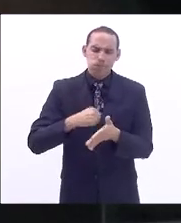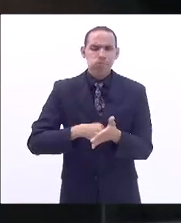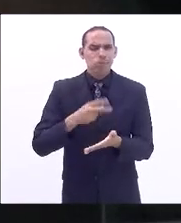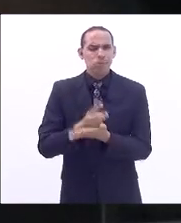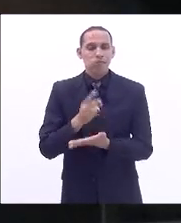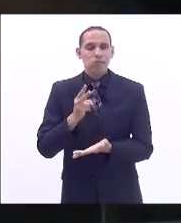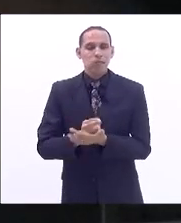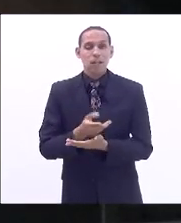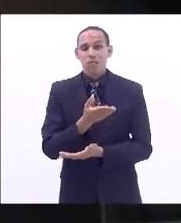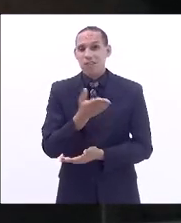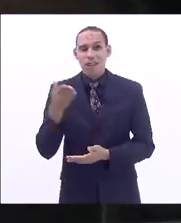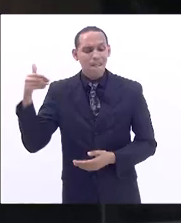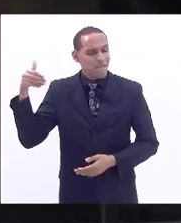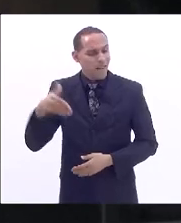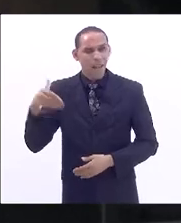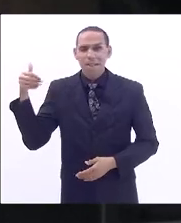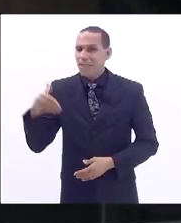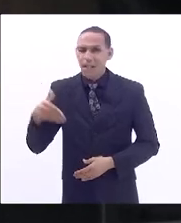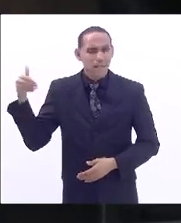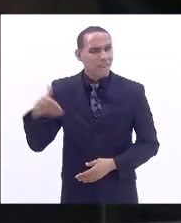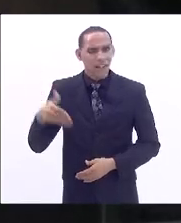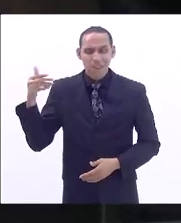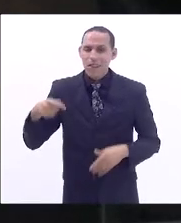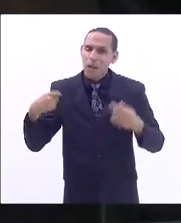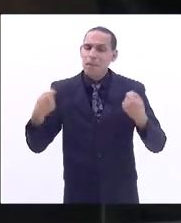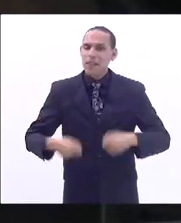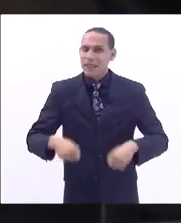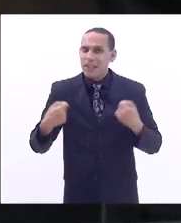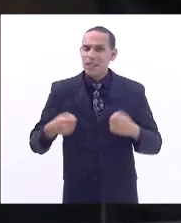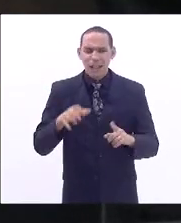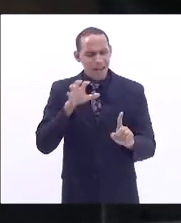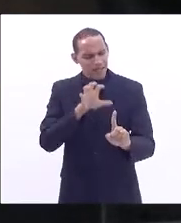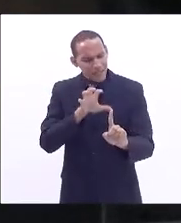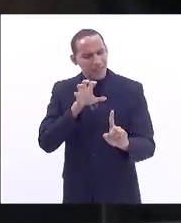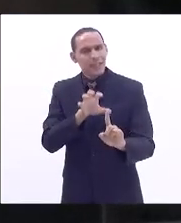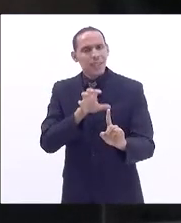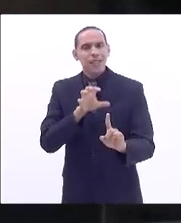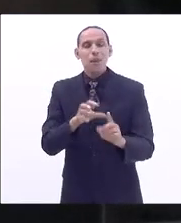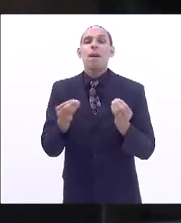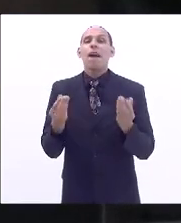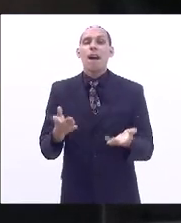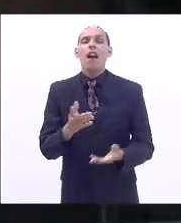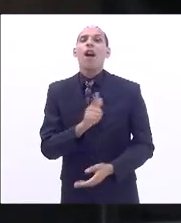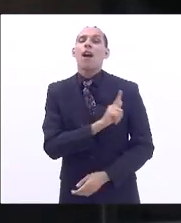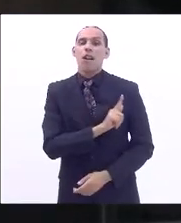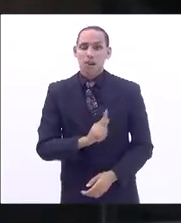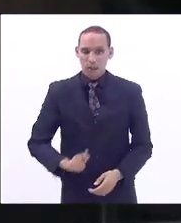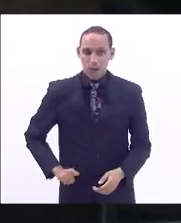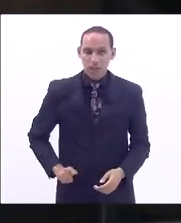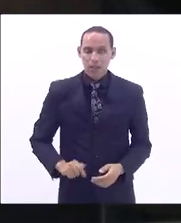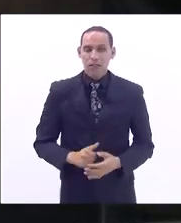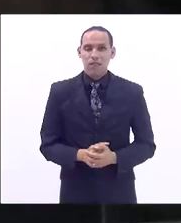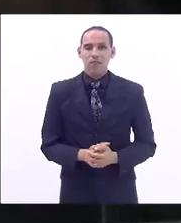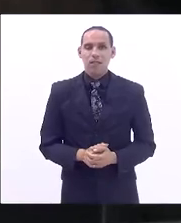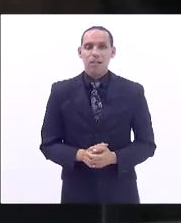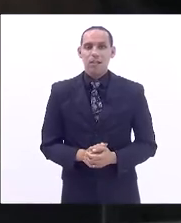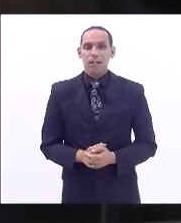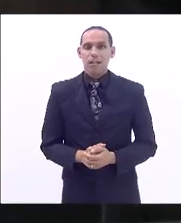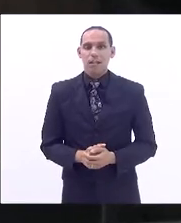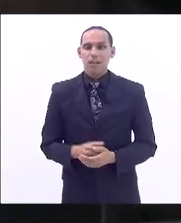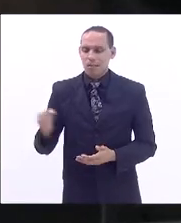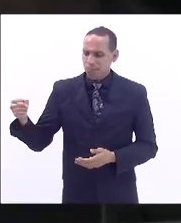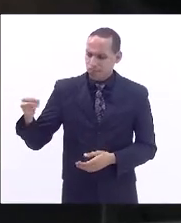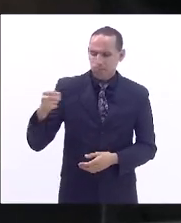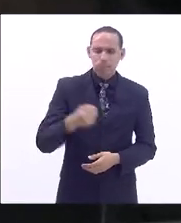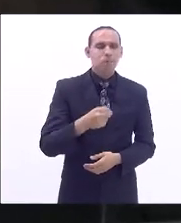vocês têm que vir para cá direto fazer pressão para que o governador mande para